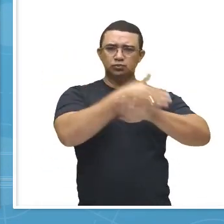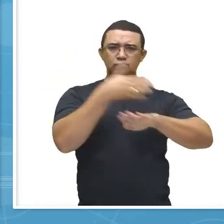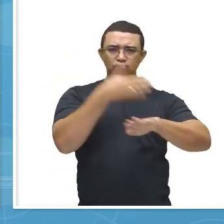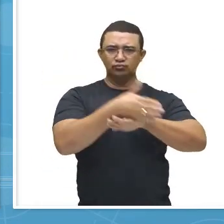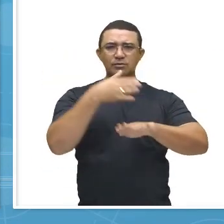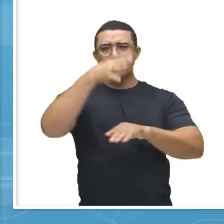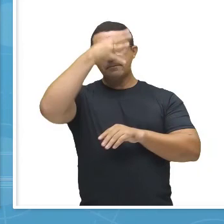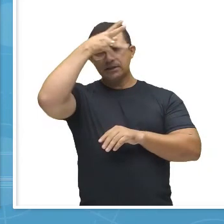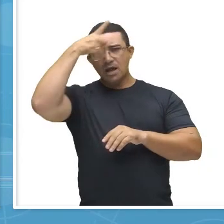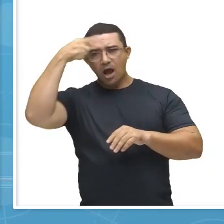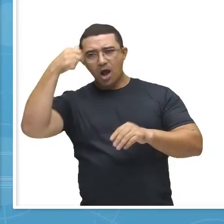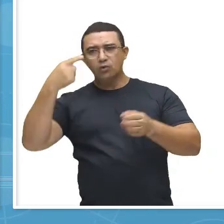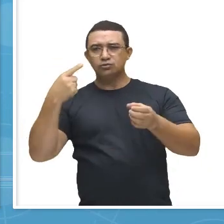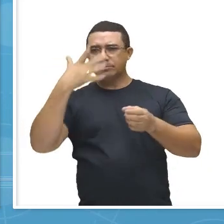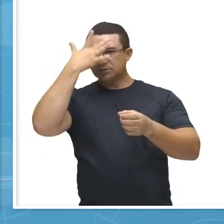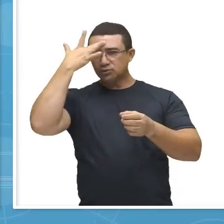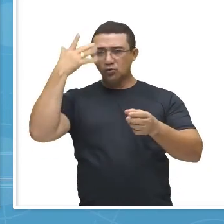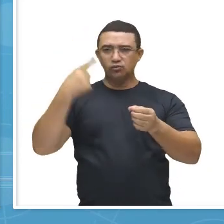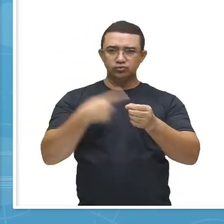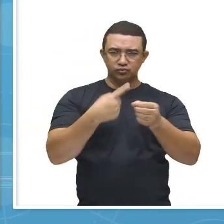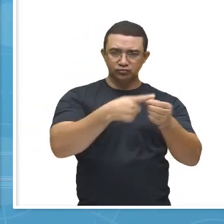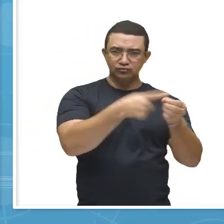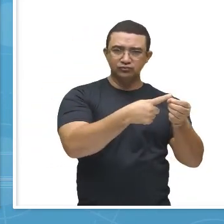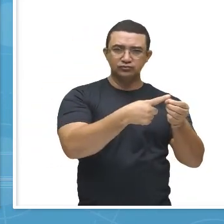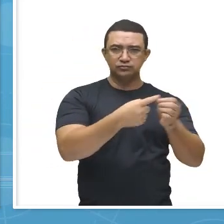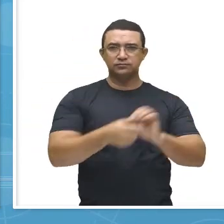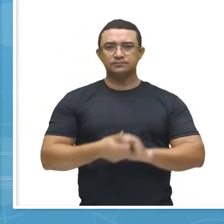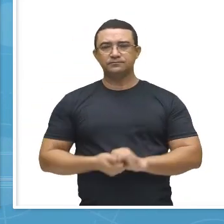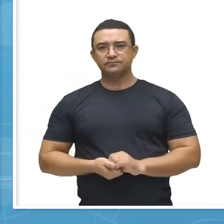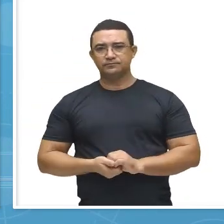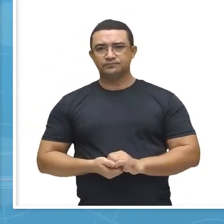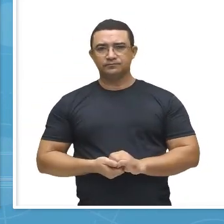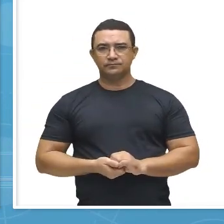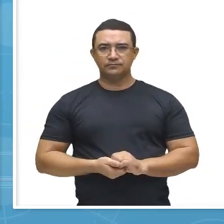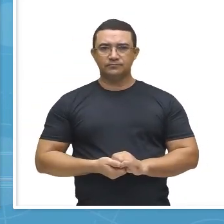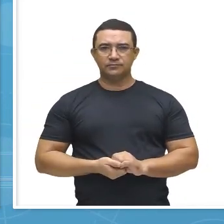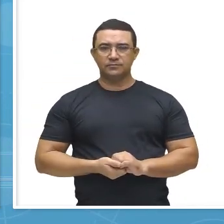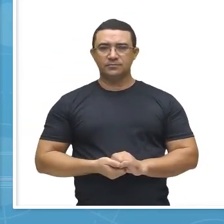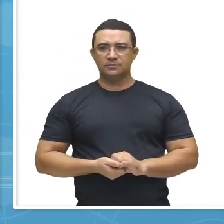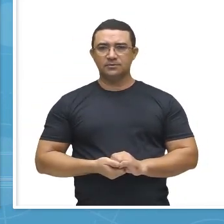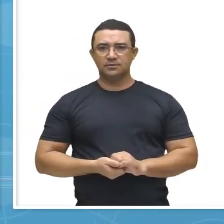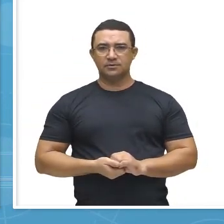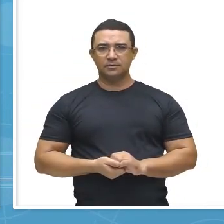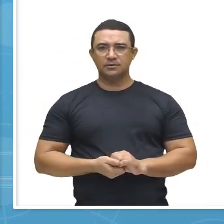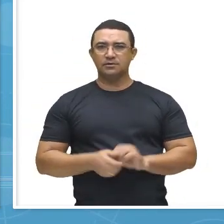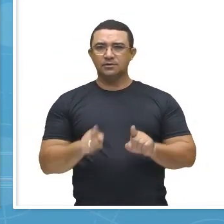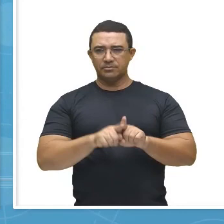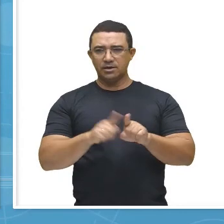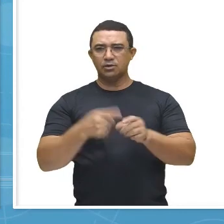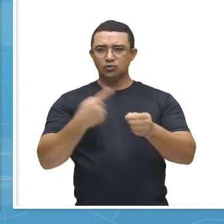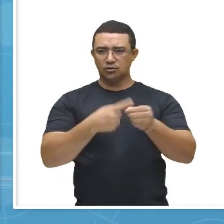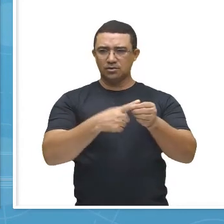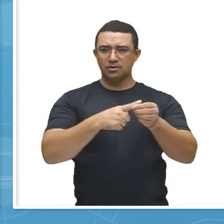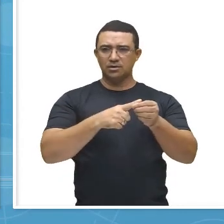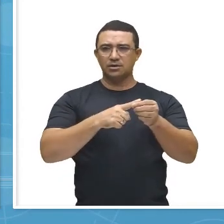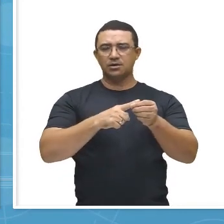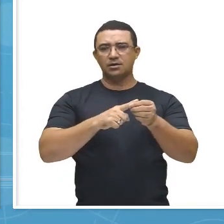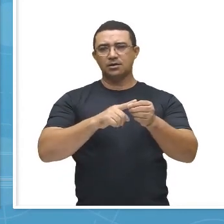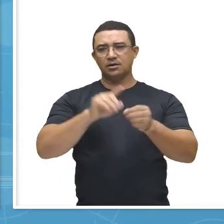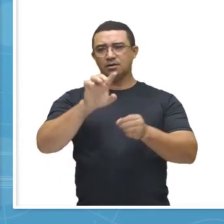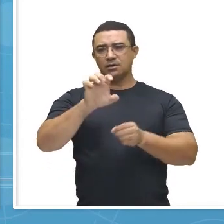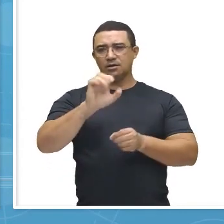de Manaus quanto do interior, registrar a participação de colegas lá de Irunepé, também